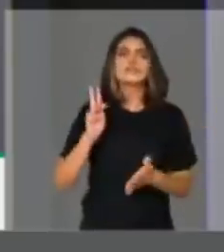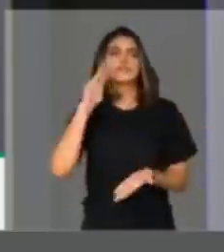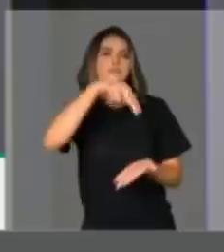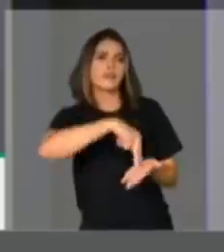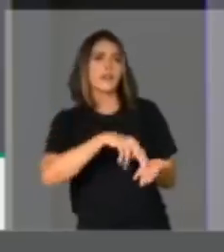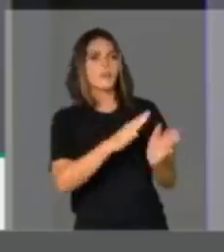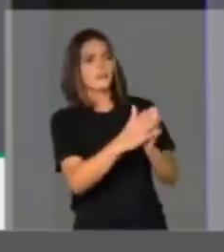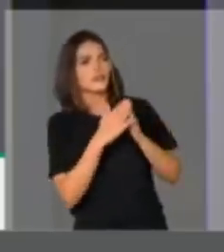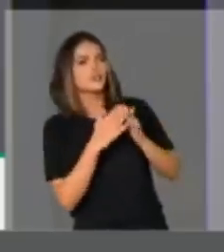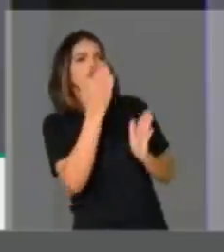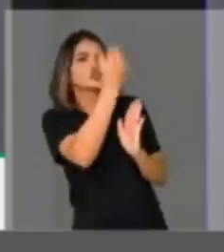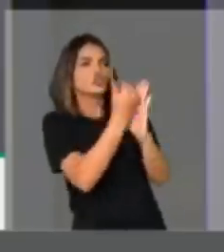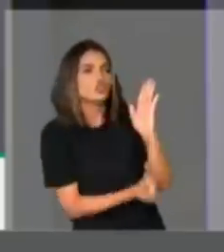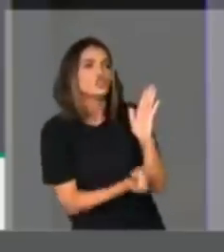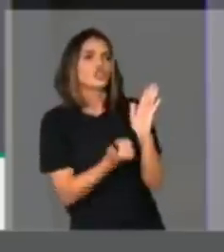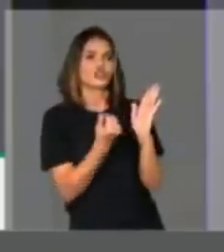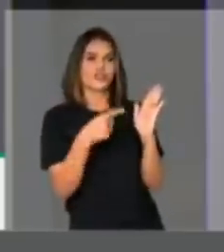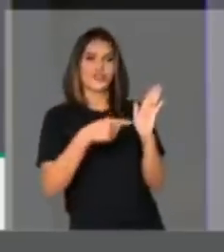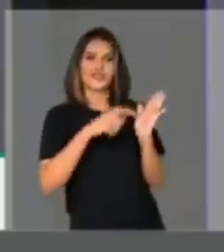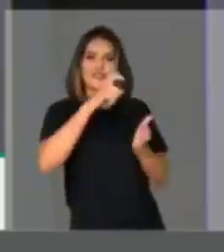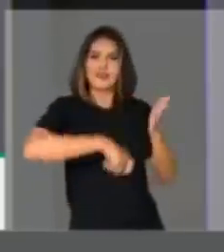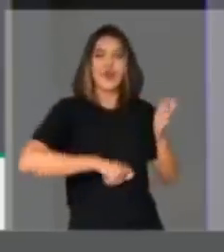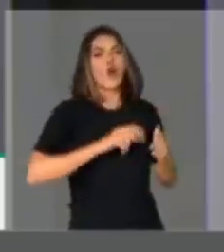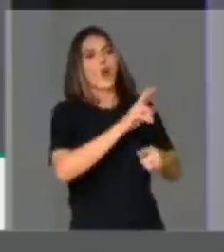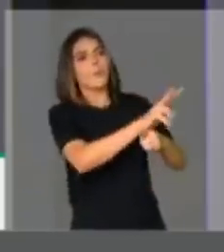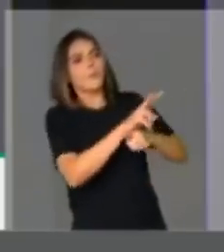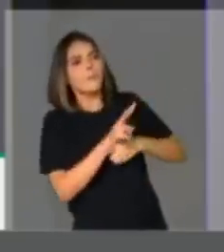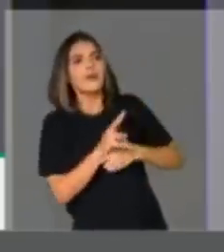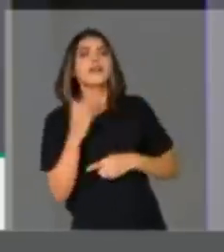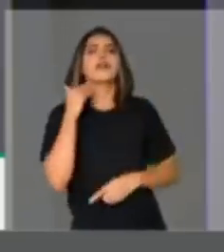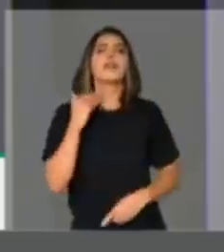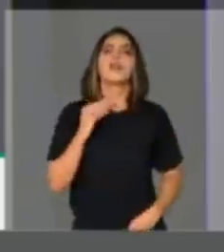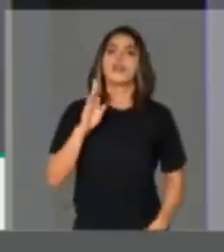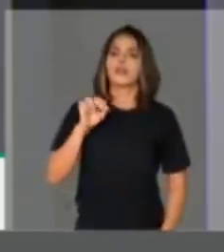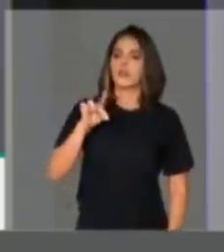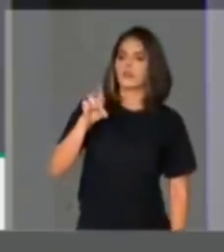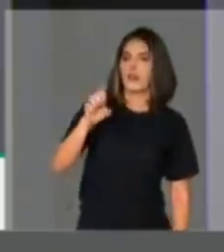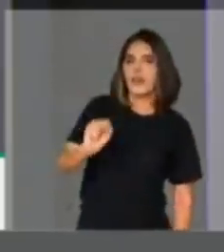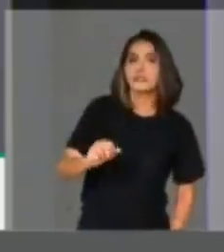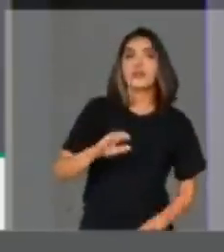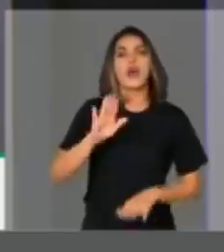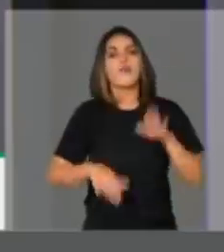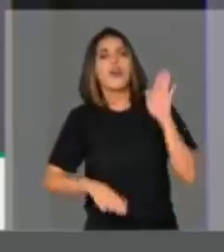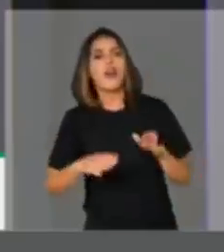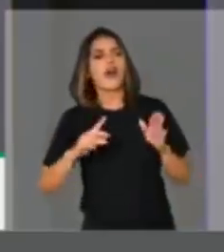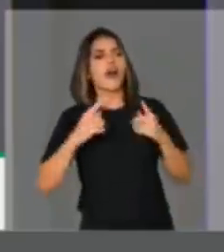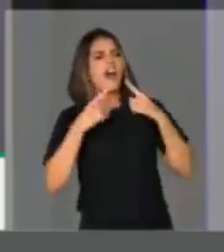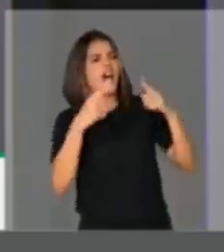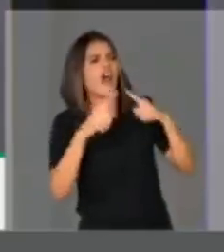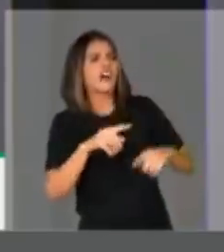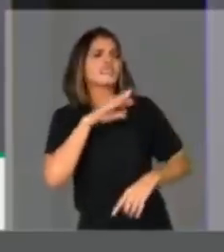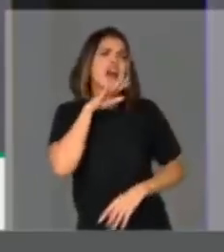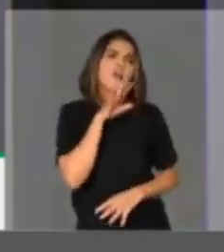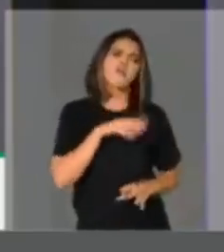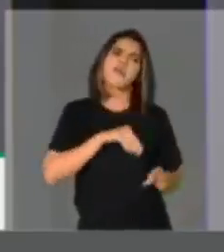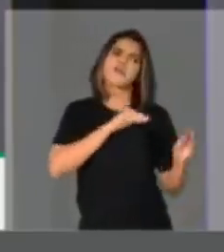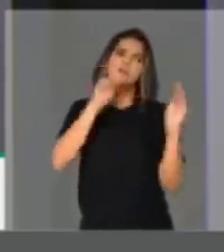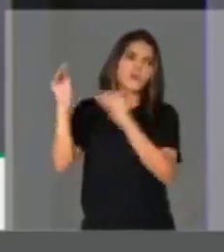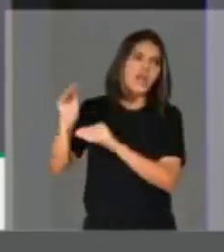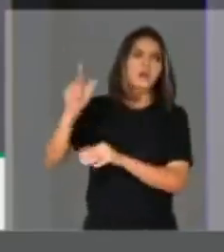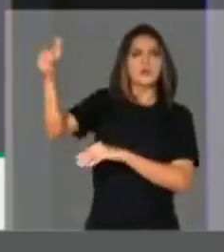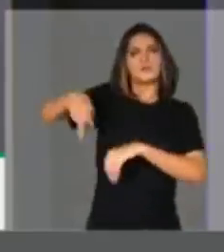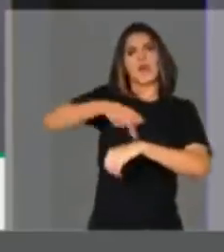para pedir subsídio ou para pedir empréstimo do BNDES, ora vocês vêm aqui para reclamar e falar que está muito ruim, que vão embora para